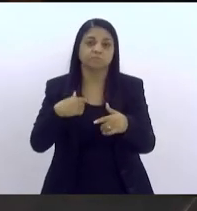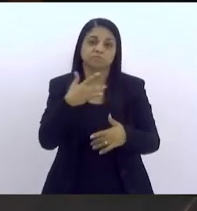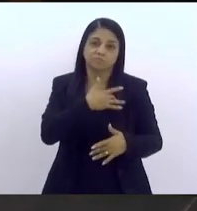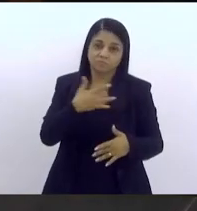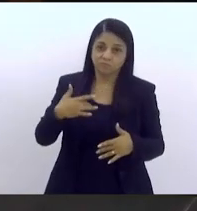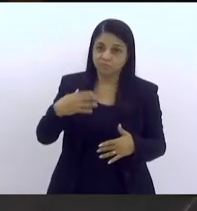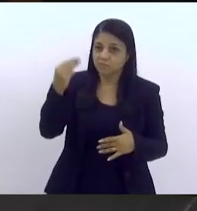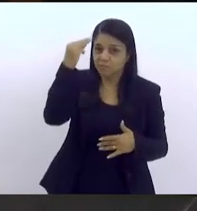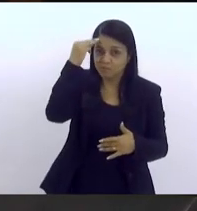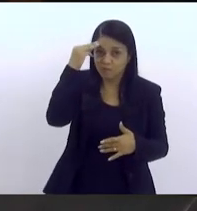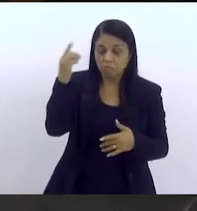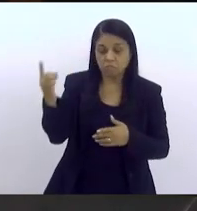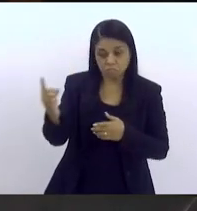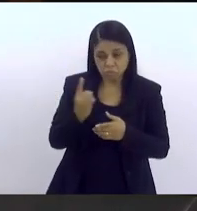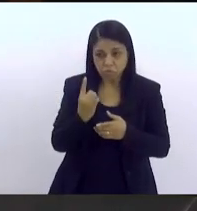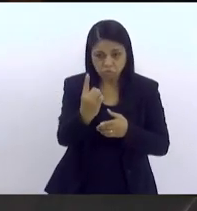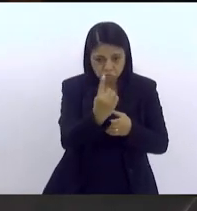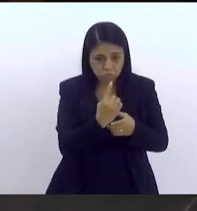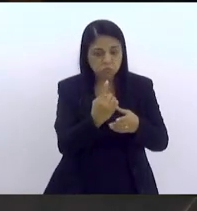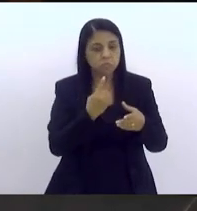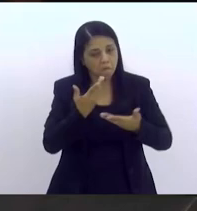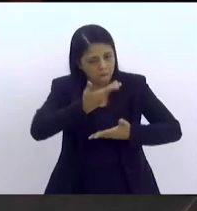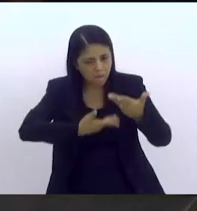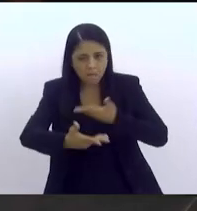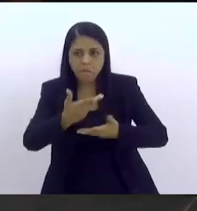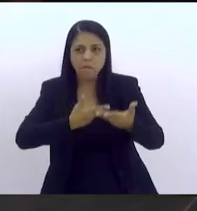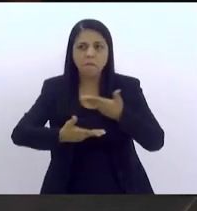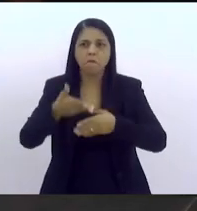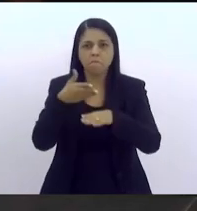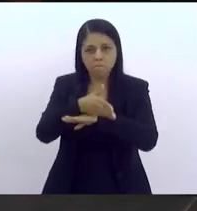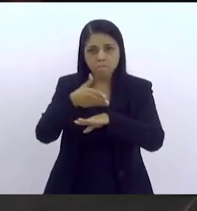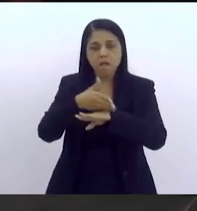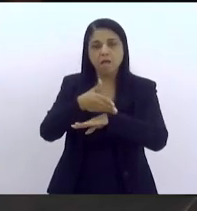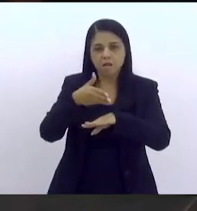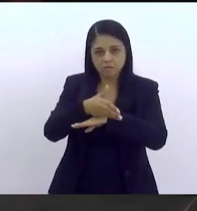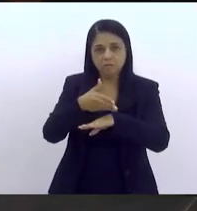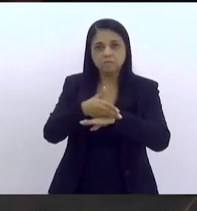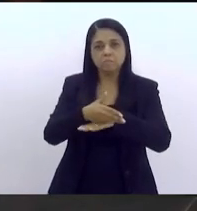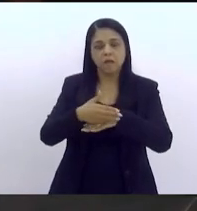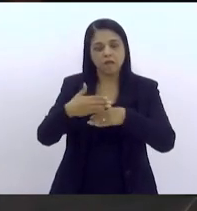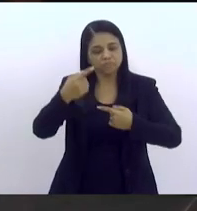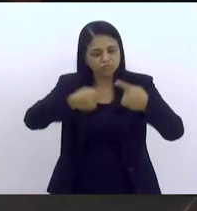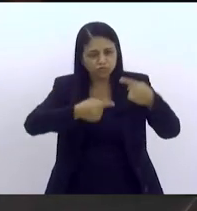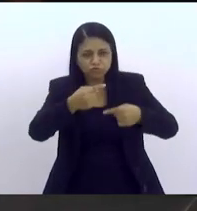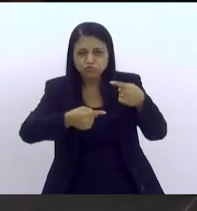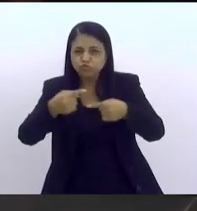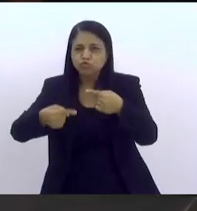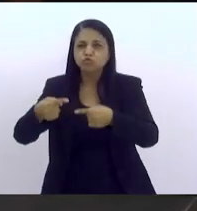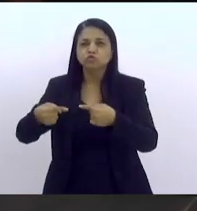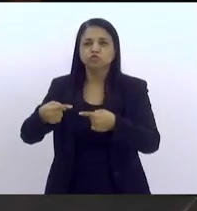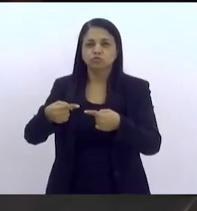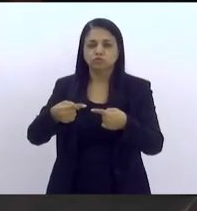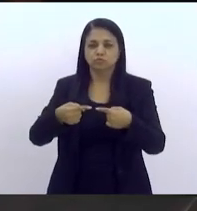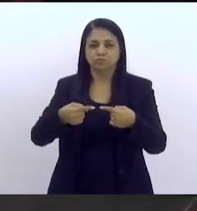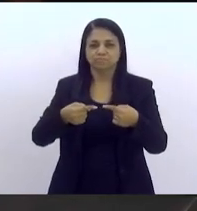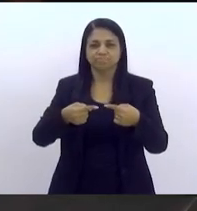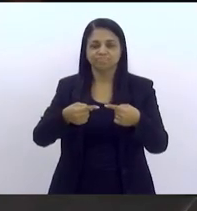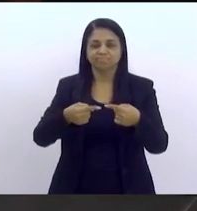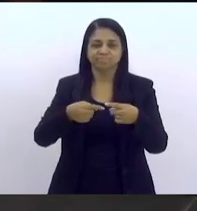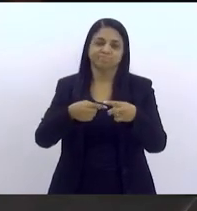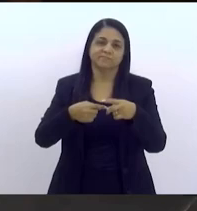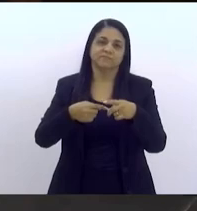devem ser convocados para participar né e construir algo sobre esse